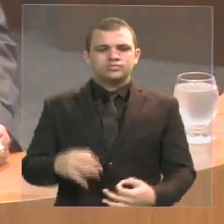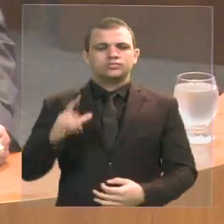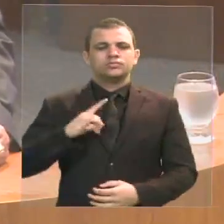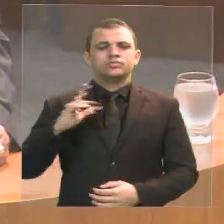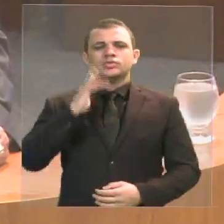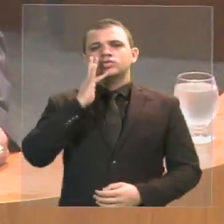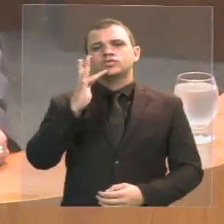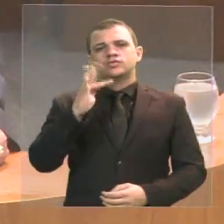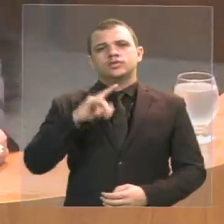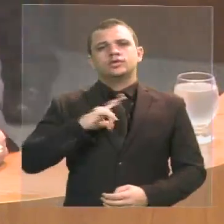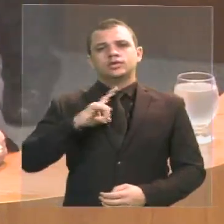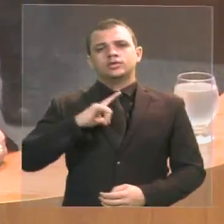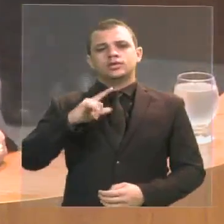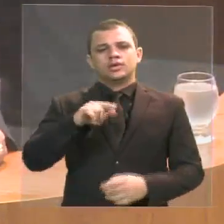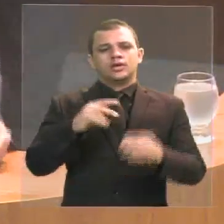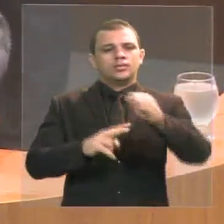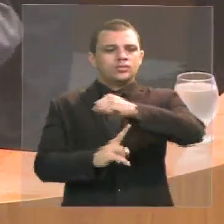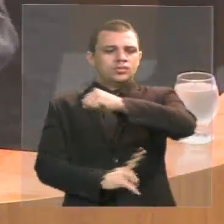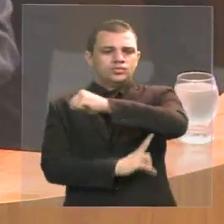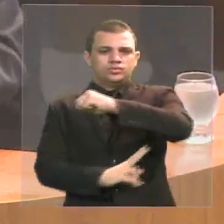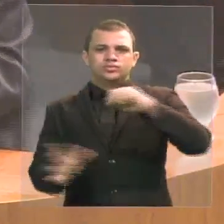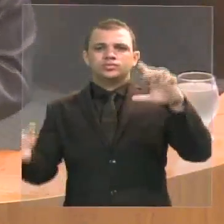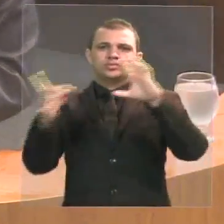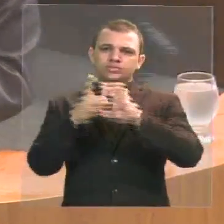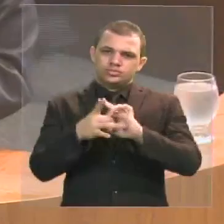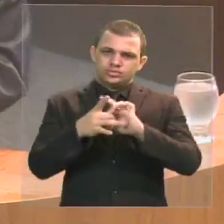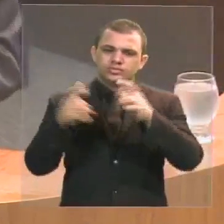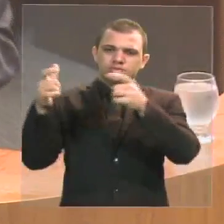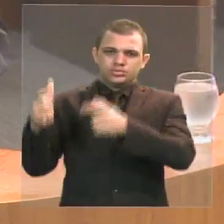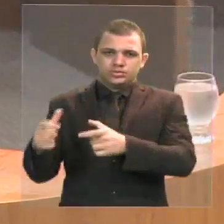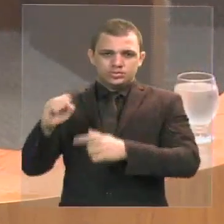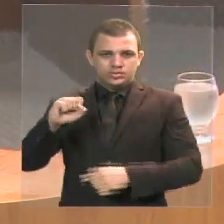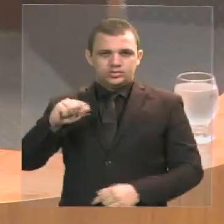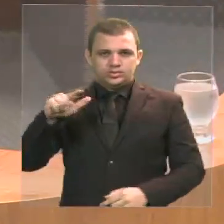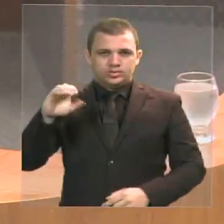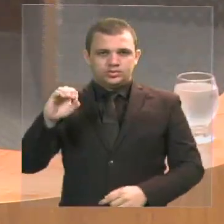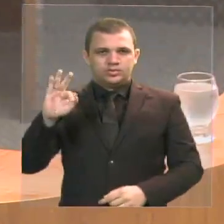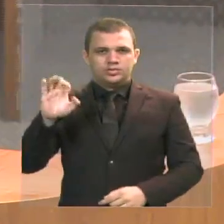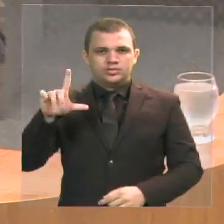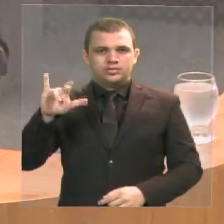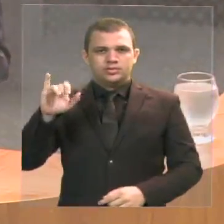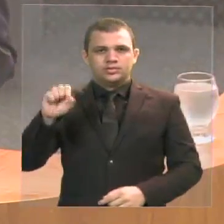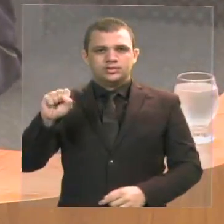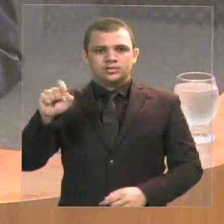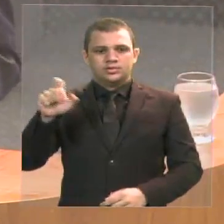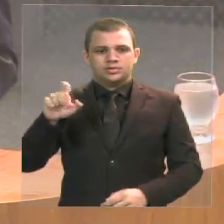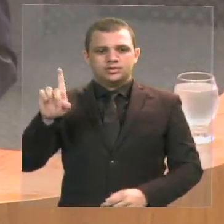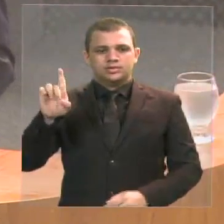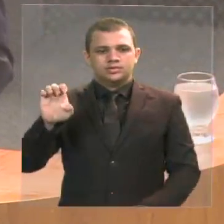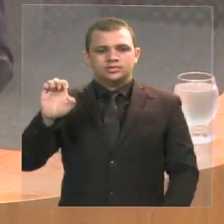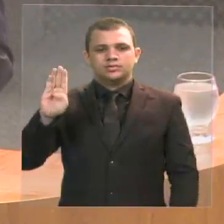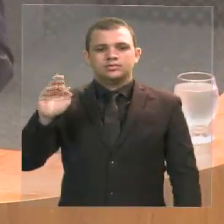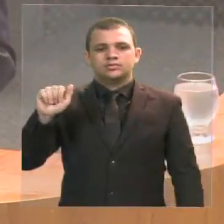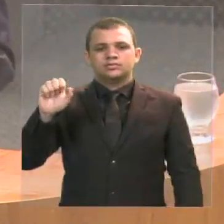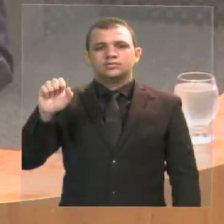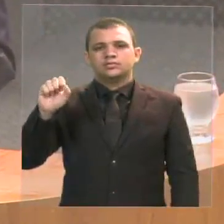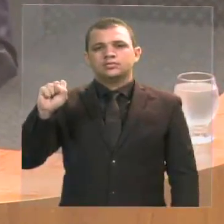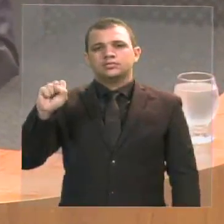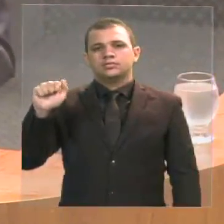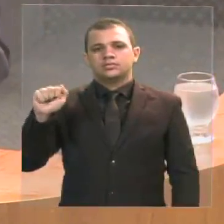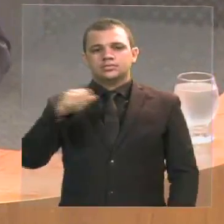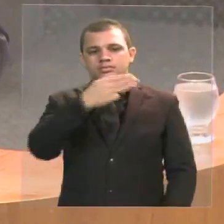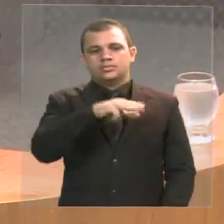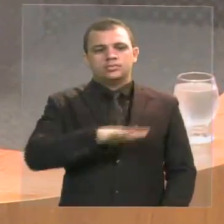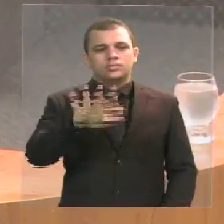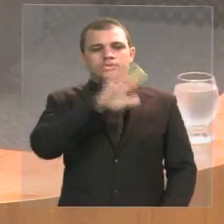Félix de Balsas ao estado do Maranhão, porque faz parte do estado. Mas da forma que está, é um município isolado. Imagine todos